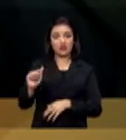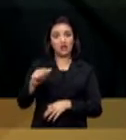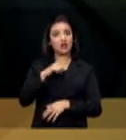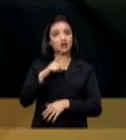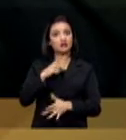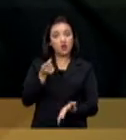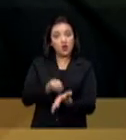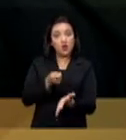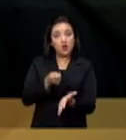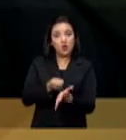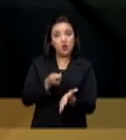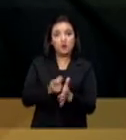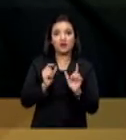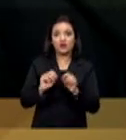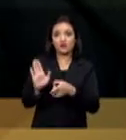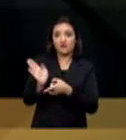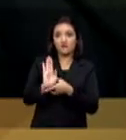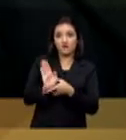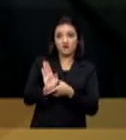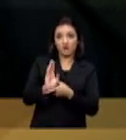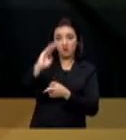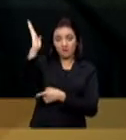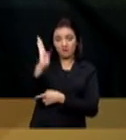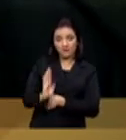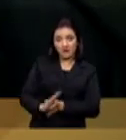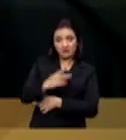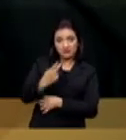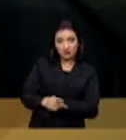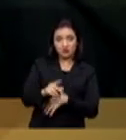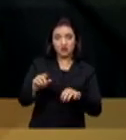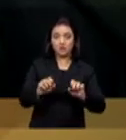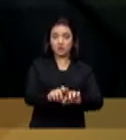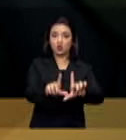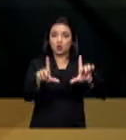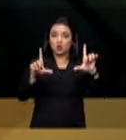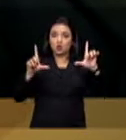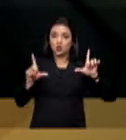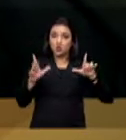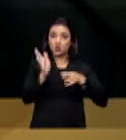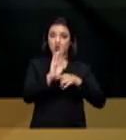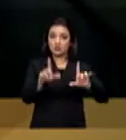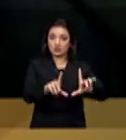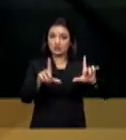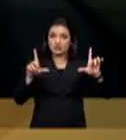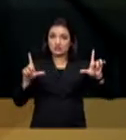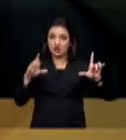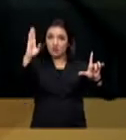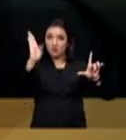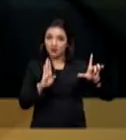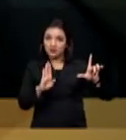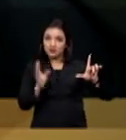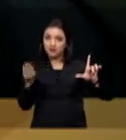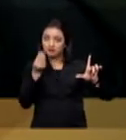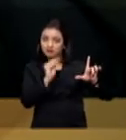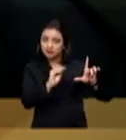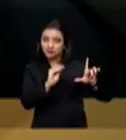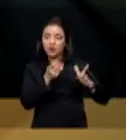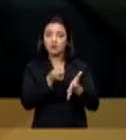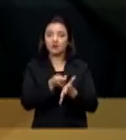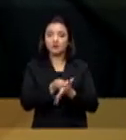de exibição de filmes nacionais nos cinemas brasileiros, e as